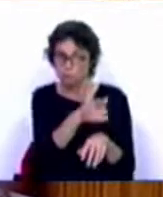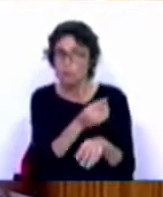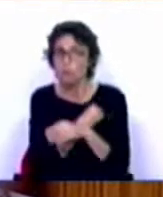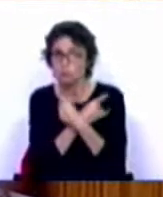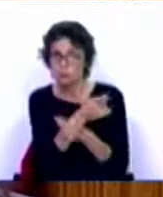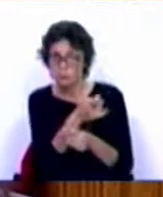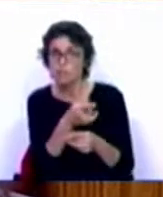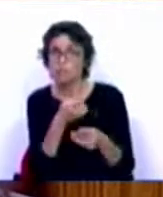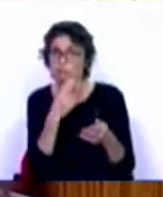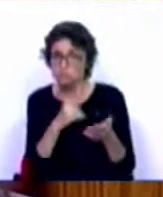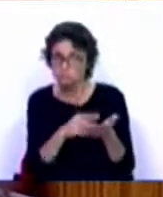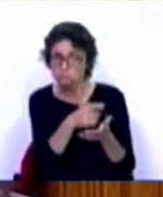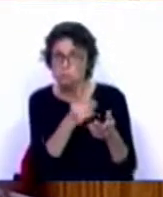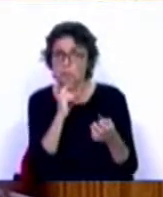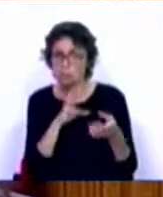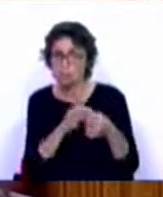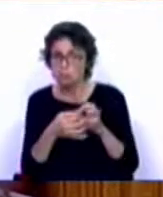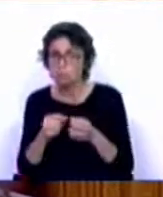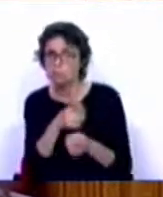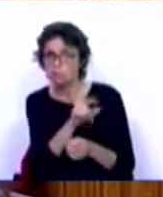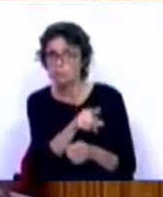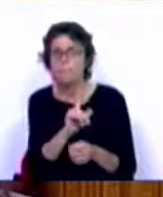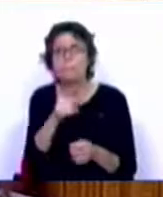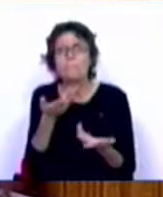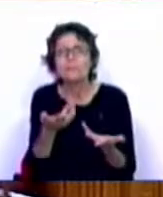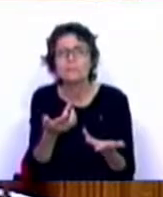podemos introduzir no articulado, mas vamos para